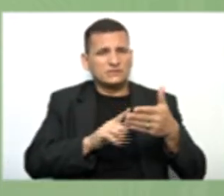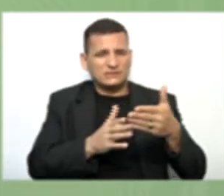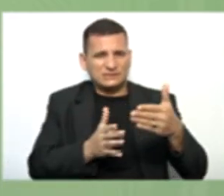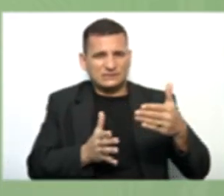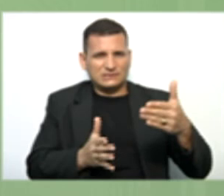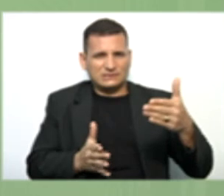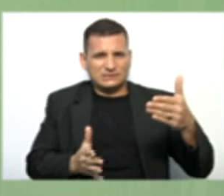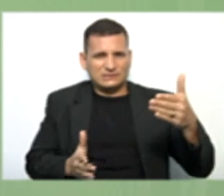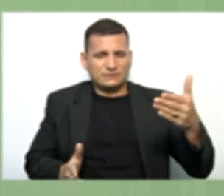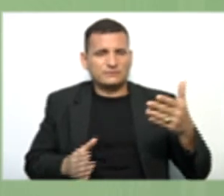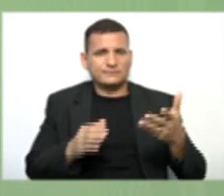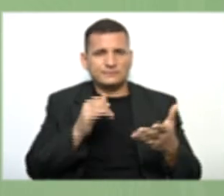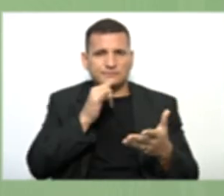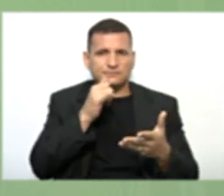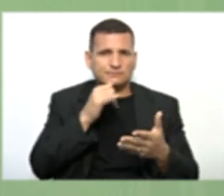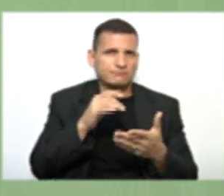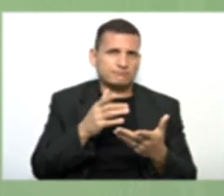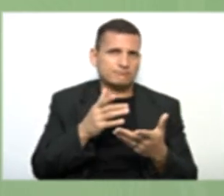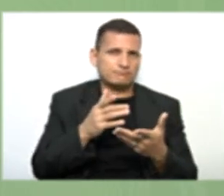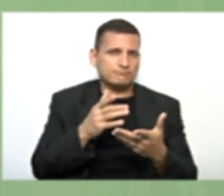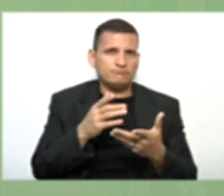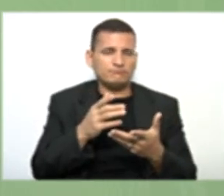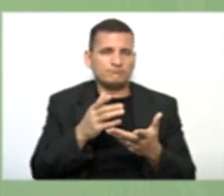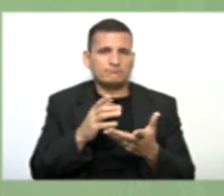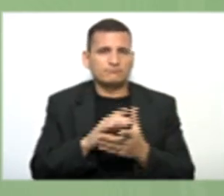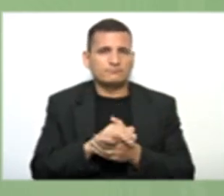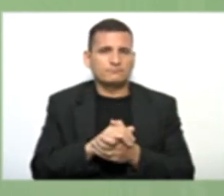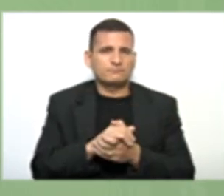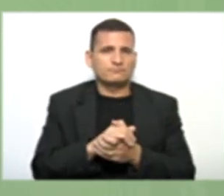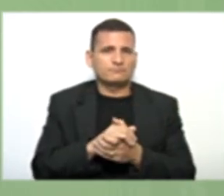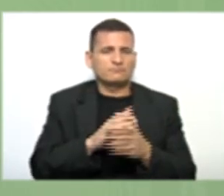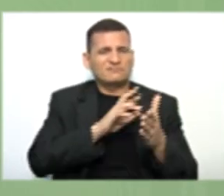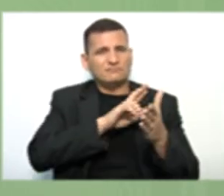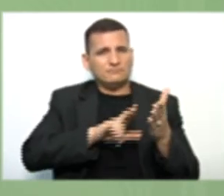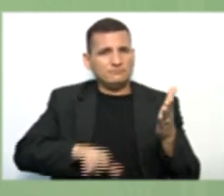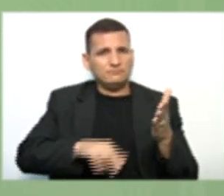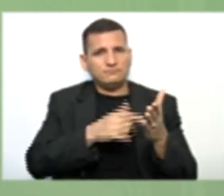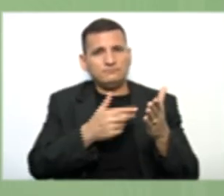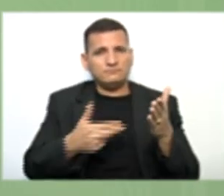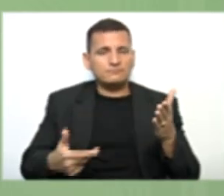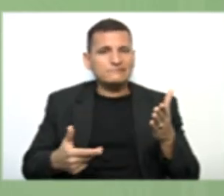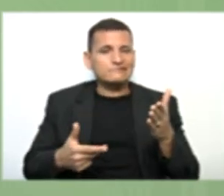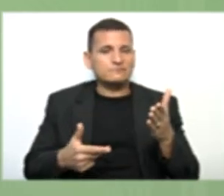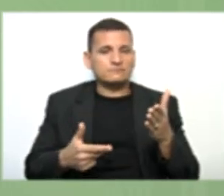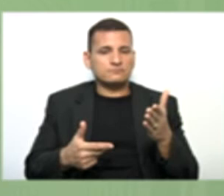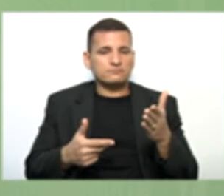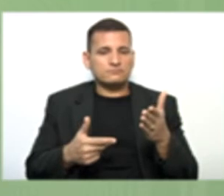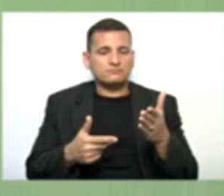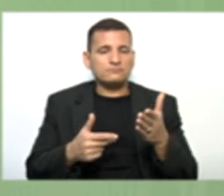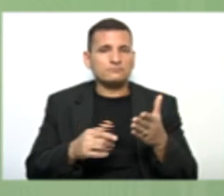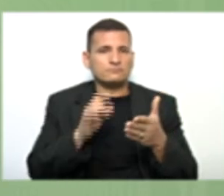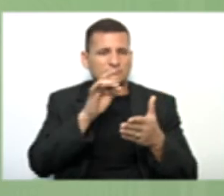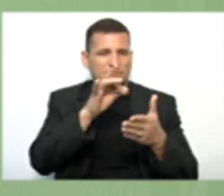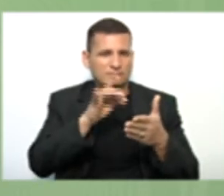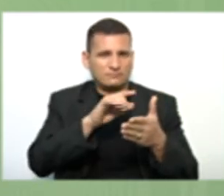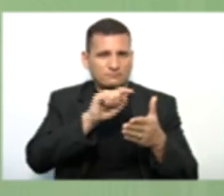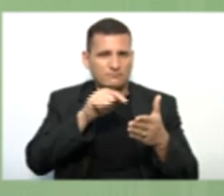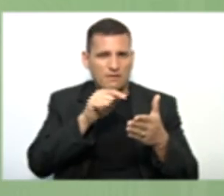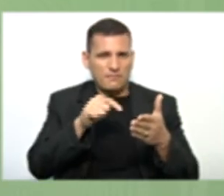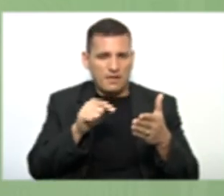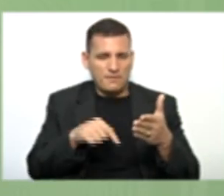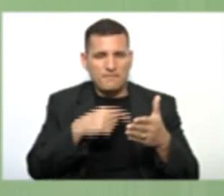tivesse meio, sei lá, uma dezena de milhares de itens nessa lista, para poder lançar ela um por um ia ser muito